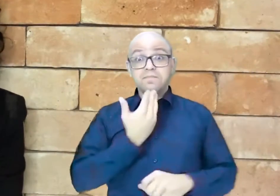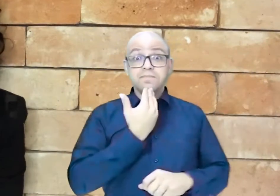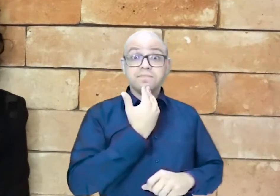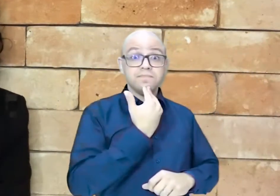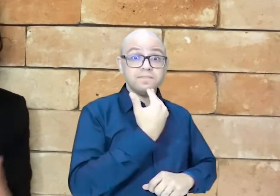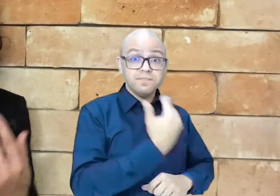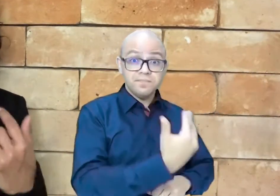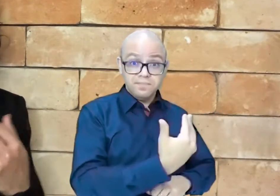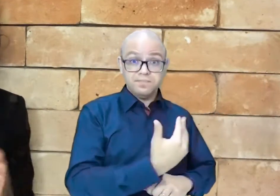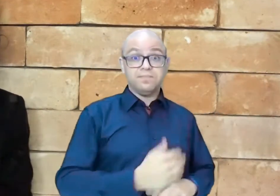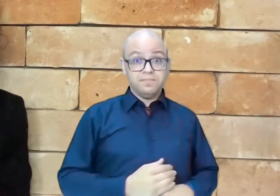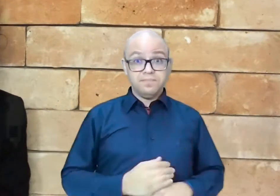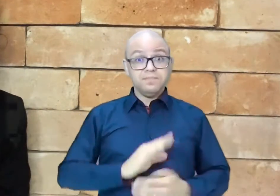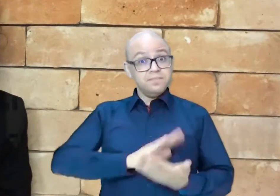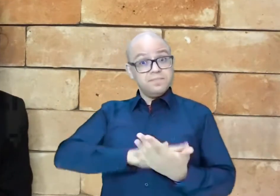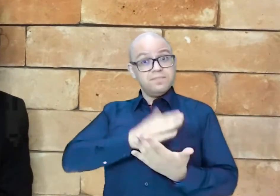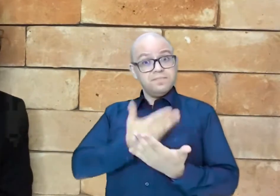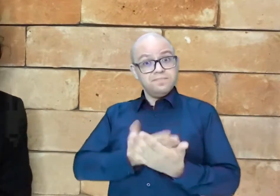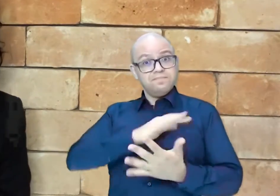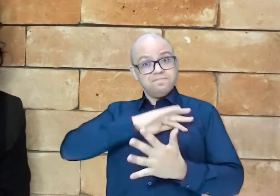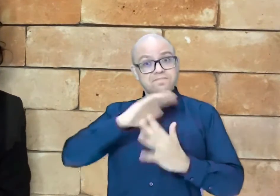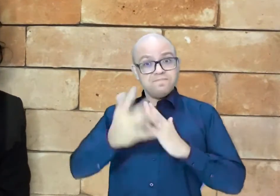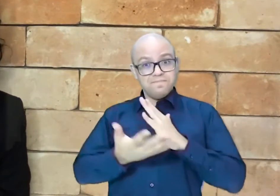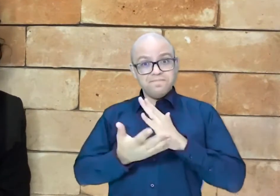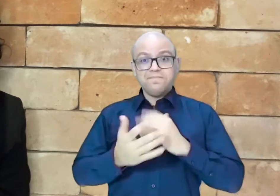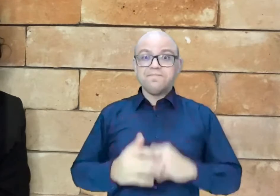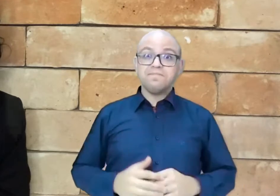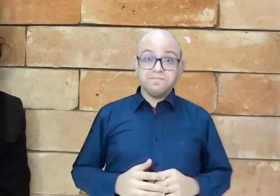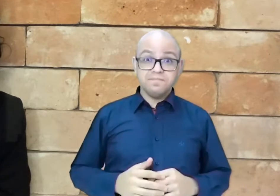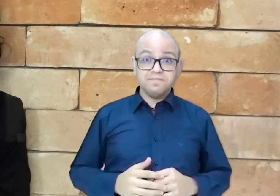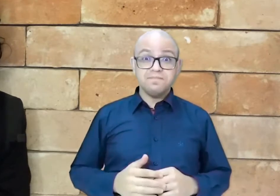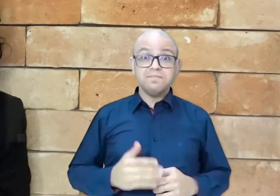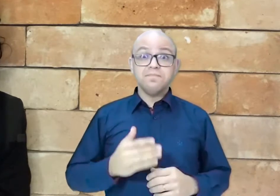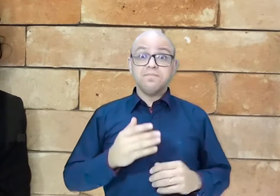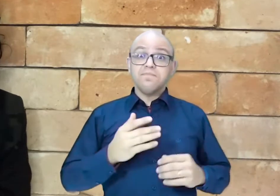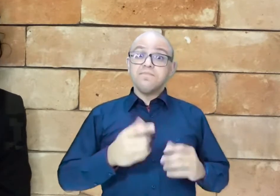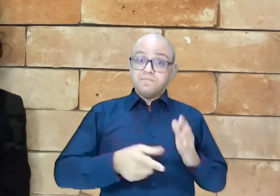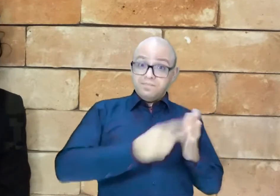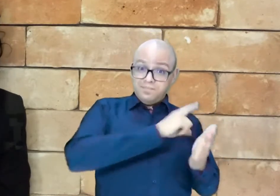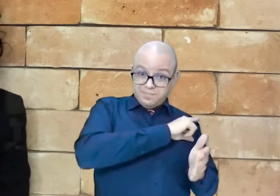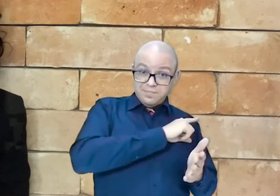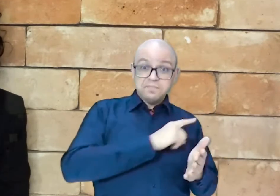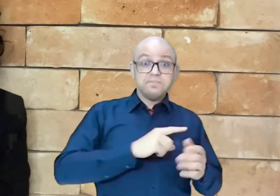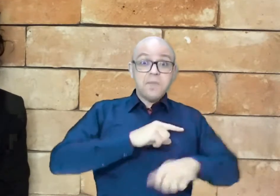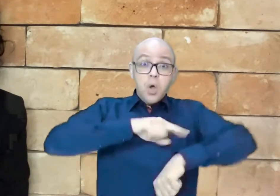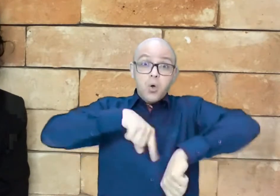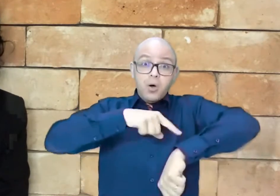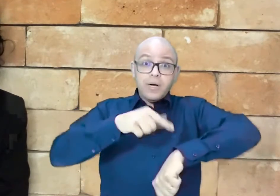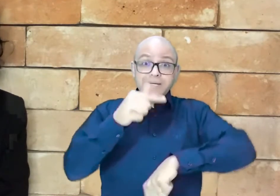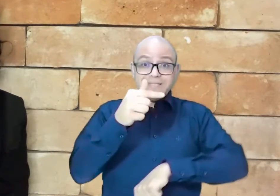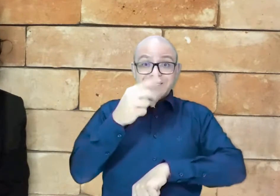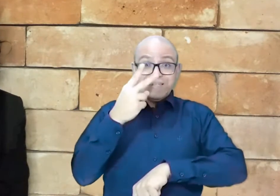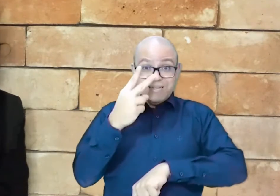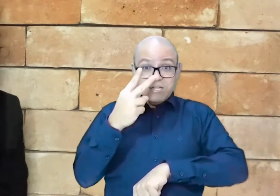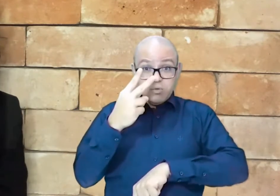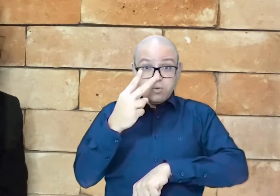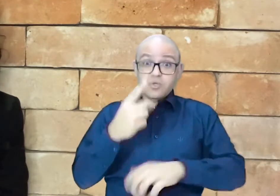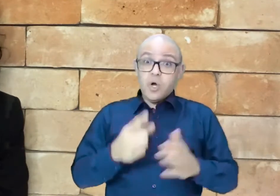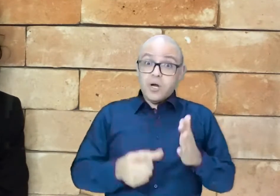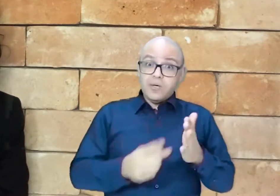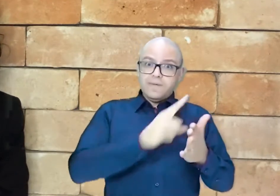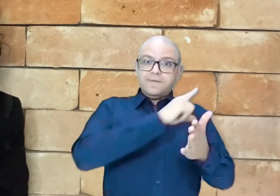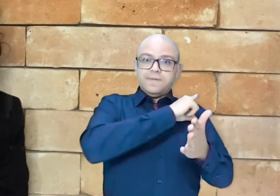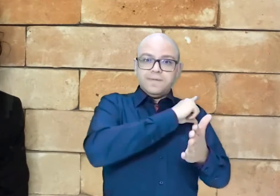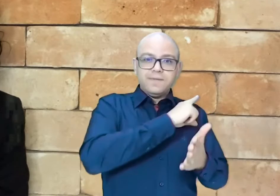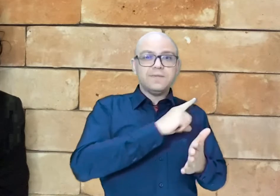deve fazer a solicitação do intérprete tradutor de libras, encaminhando com até 72 horas